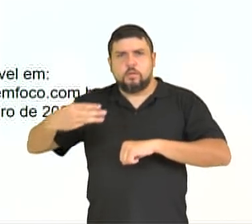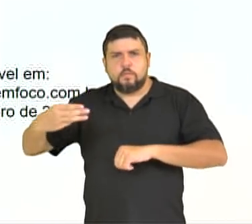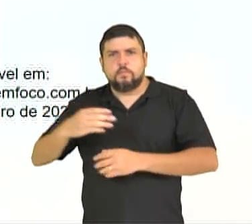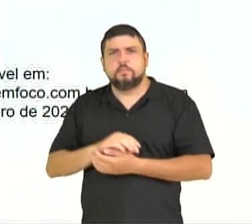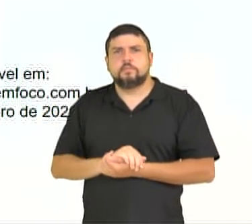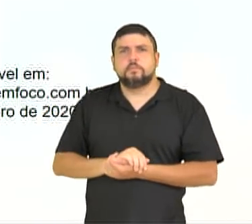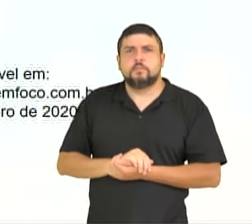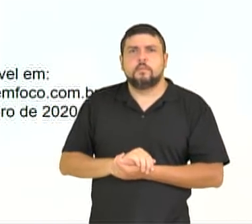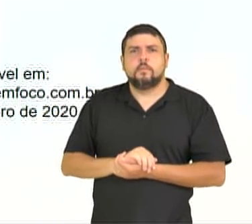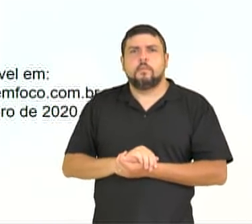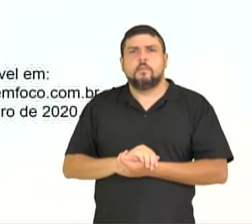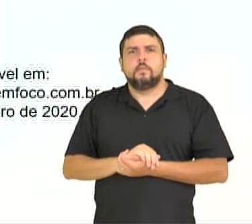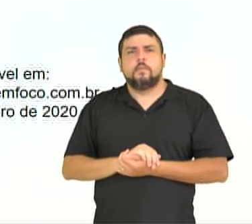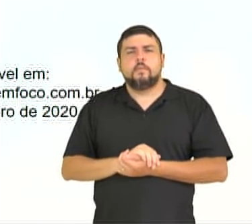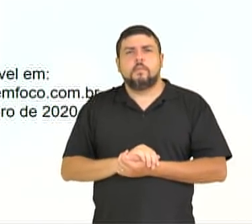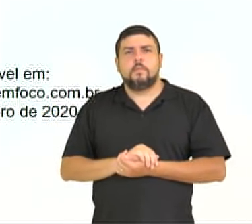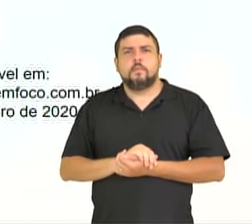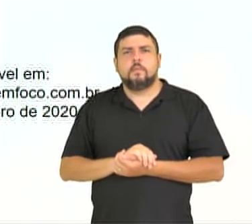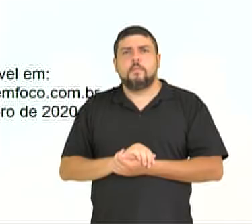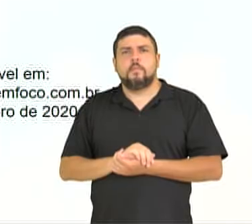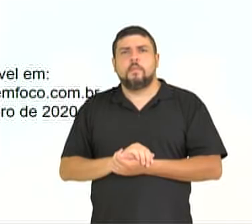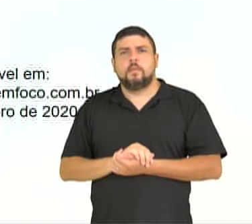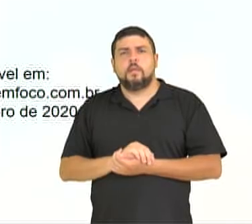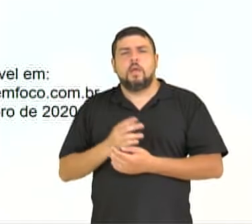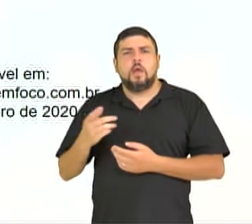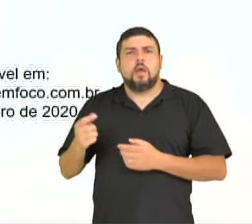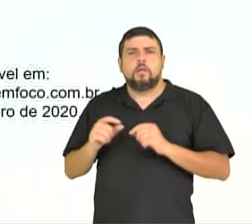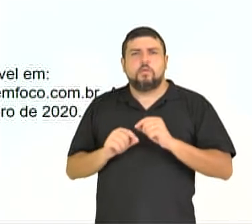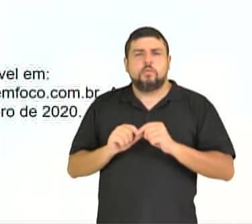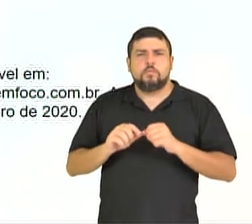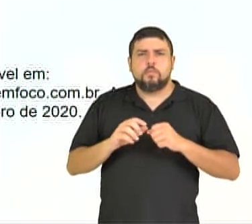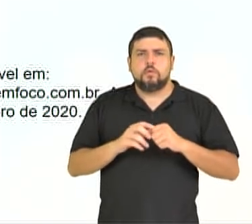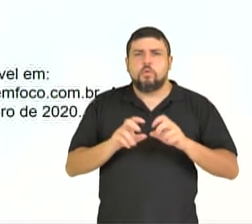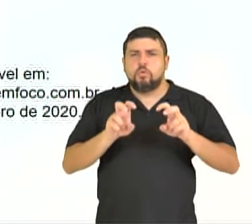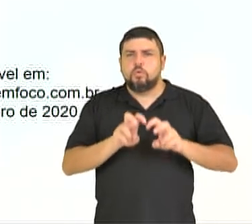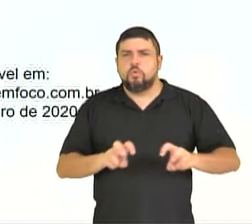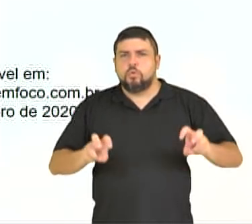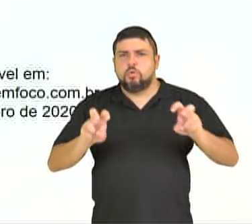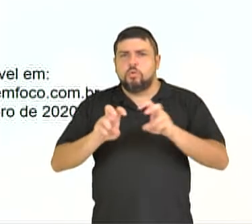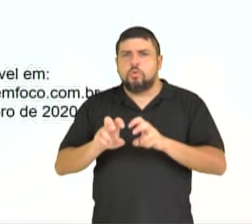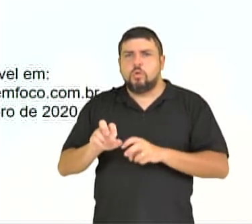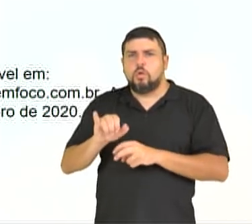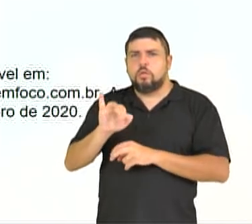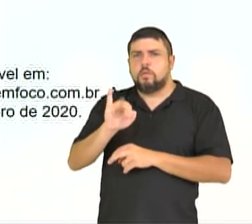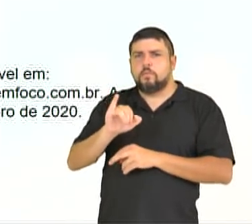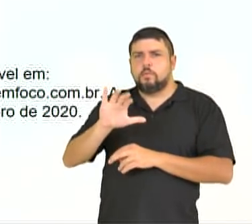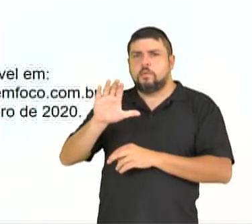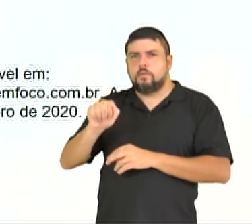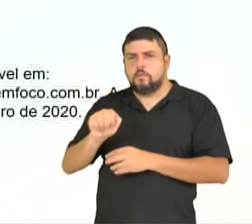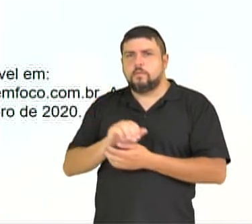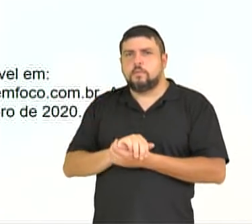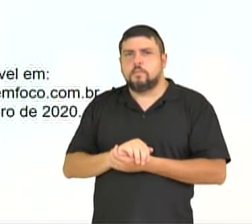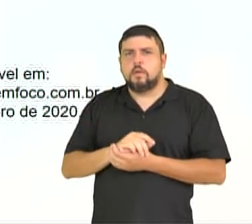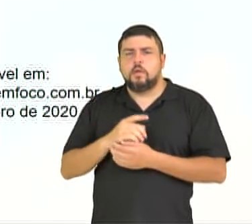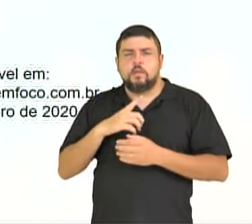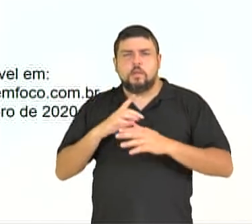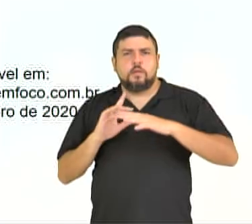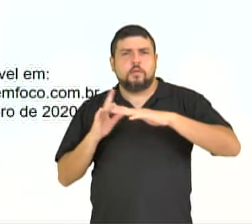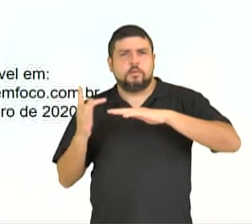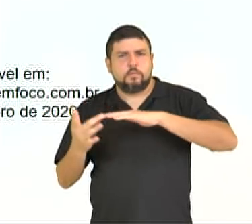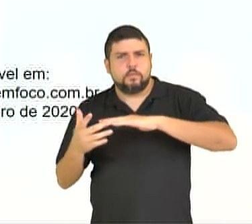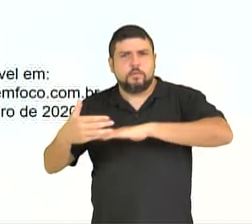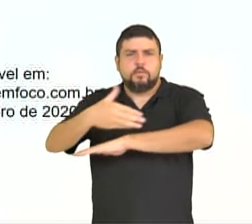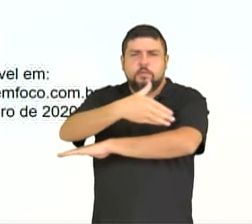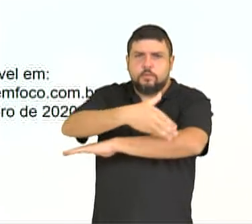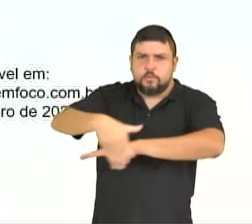está promovendo, que é o shopping Itapecerica. Temos ainda a indicação da sua rede social e do seu